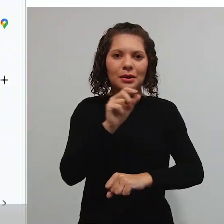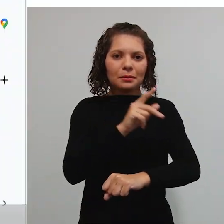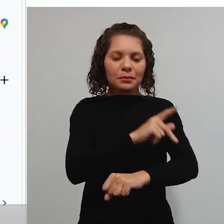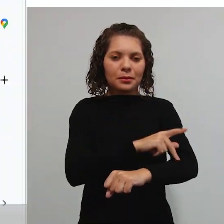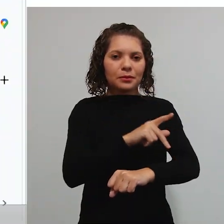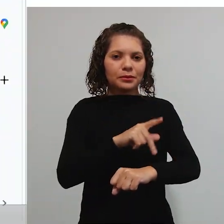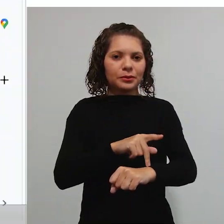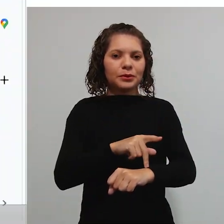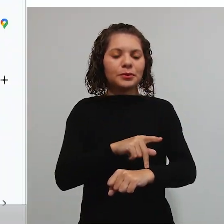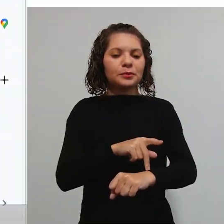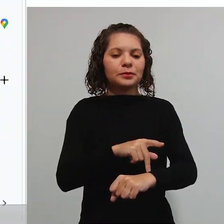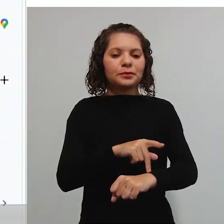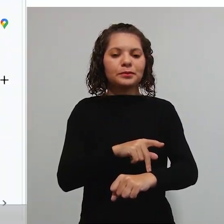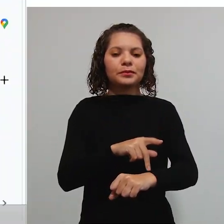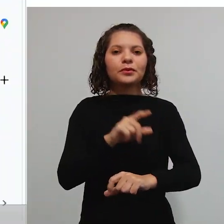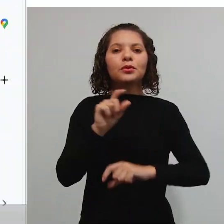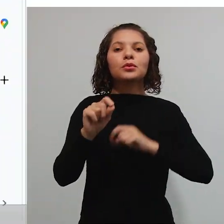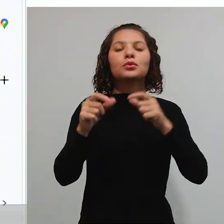pedagogia do